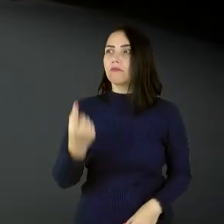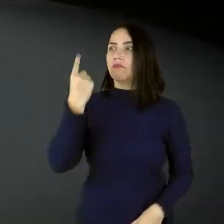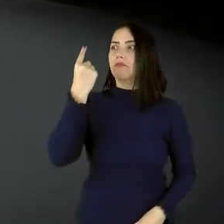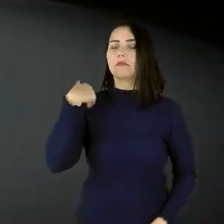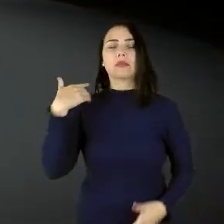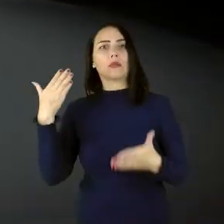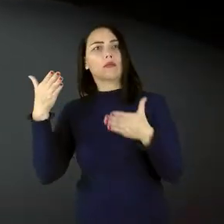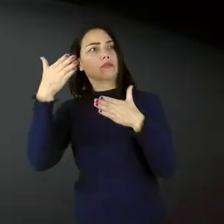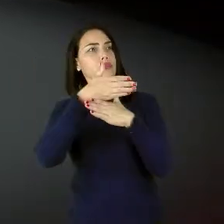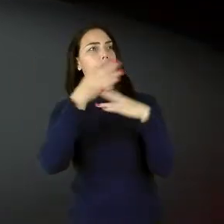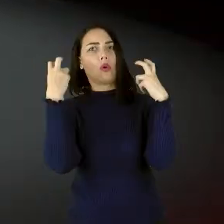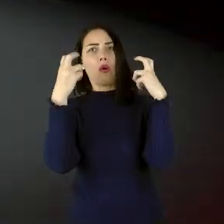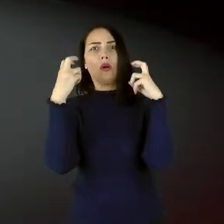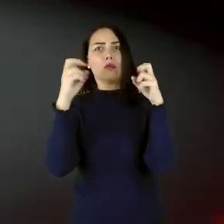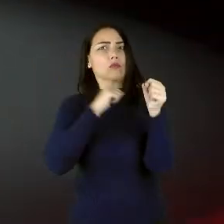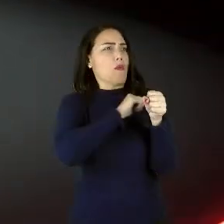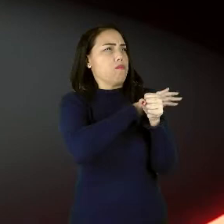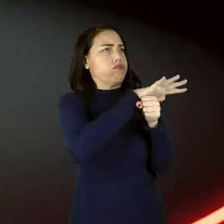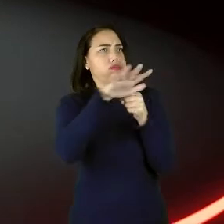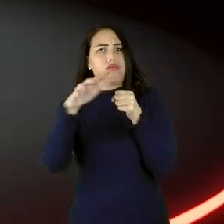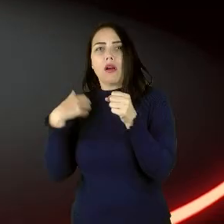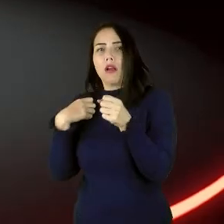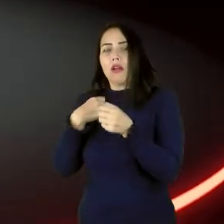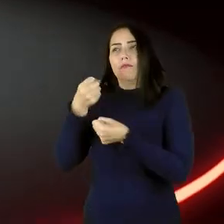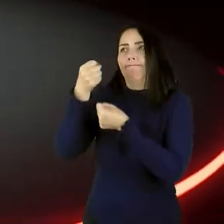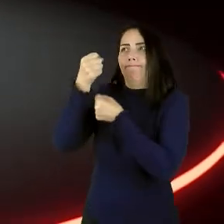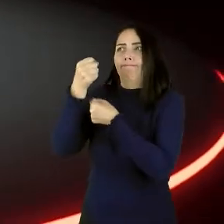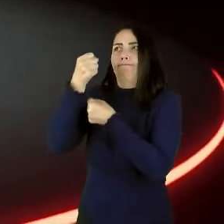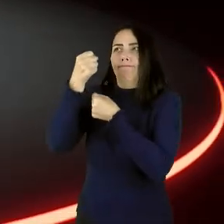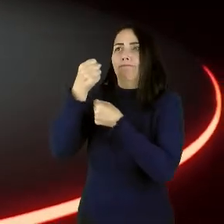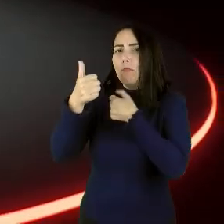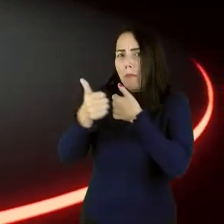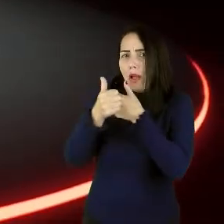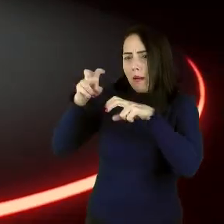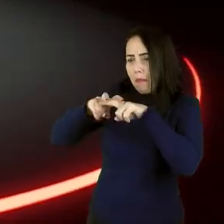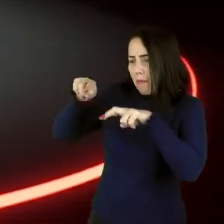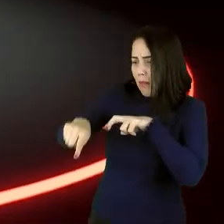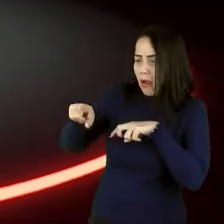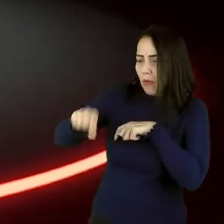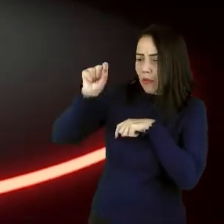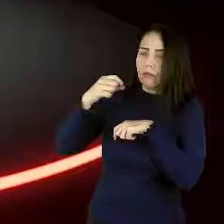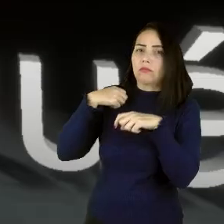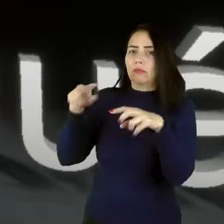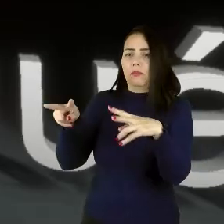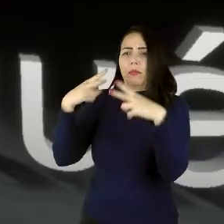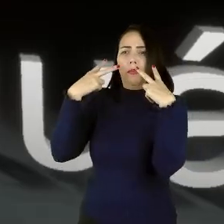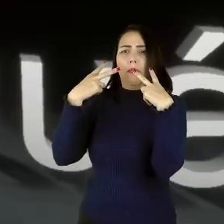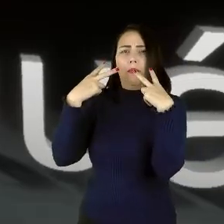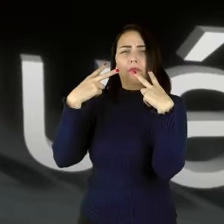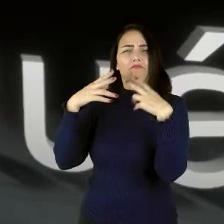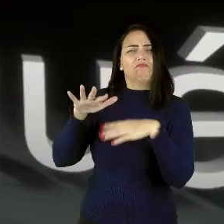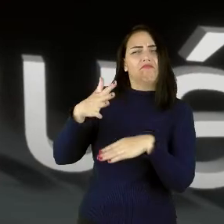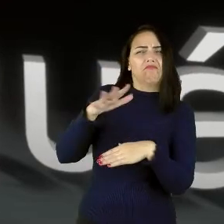ônibus lotado e fiquei em pé me segurando perto daqueles bancos preferenciais. Logo percebi um senhor, lá do alto